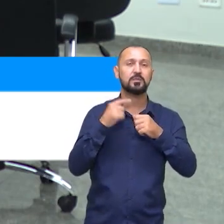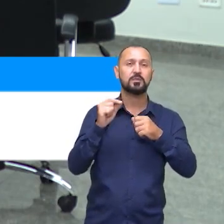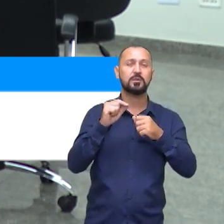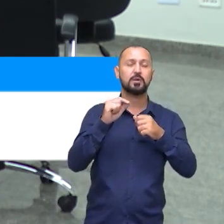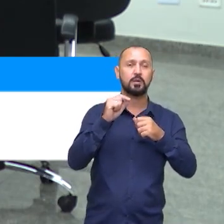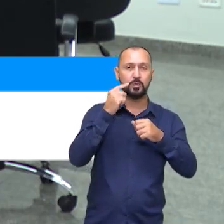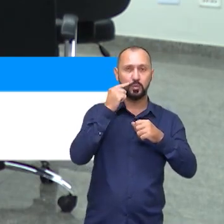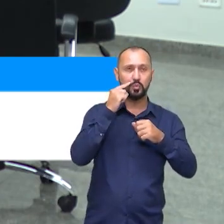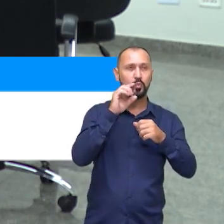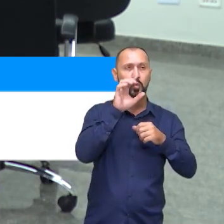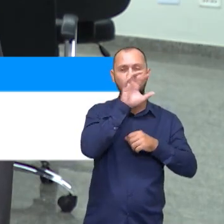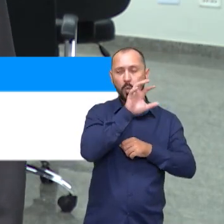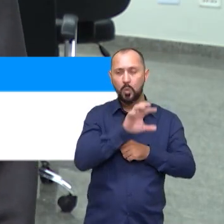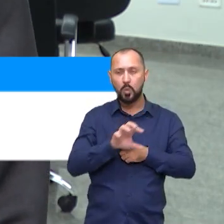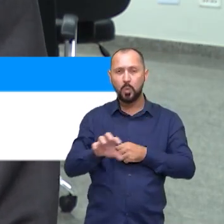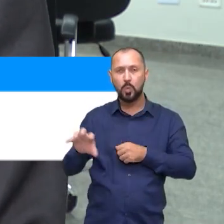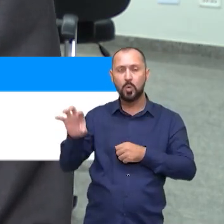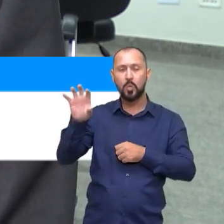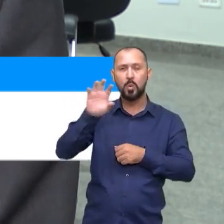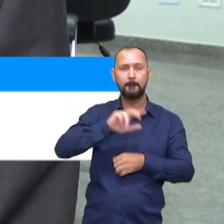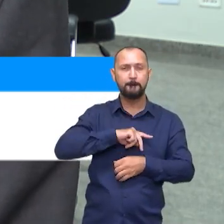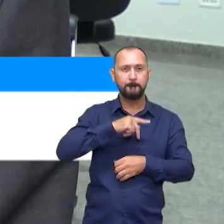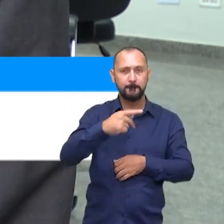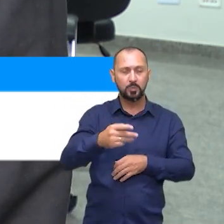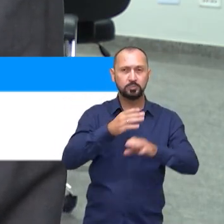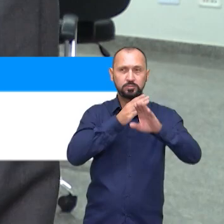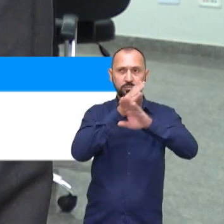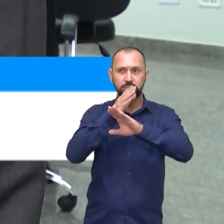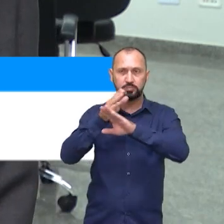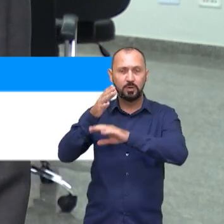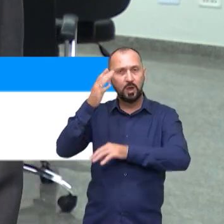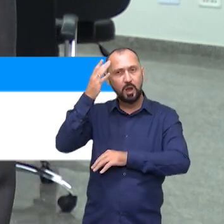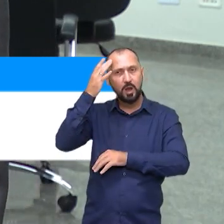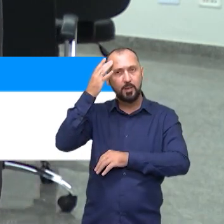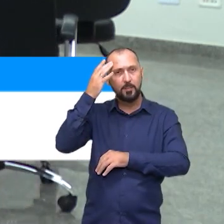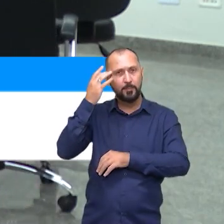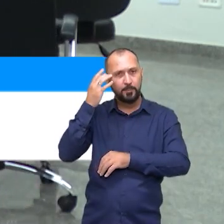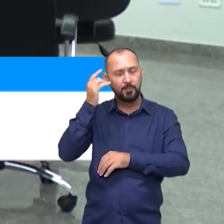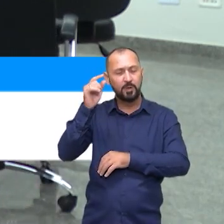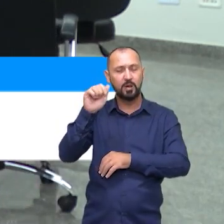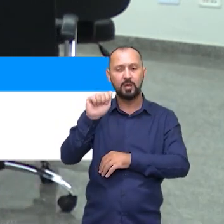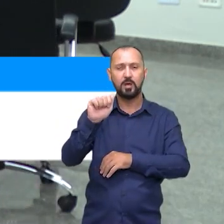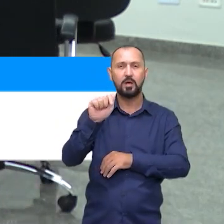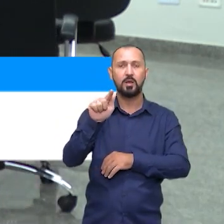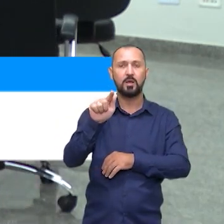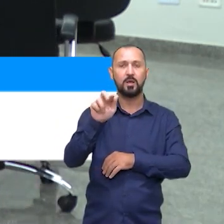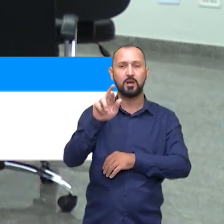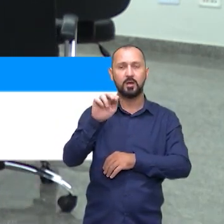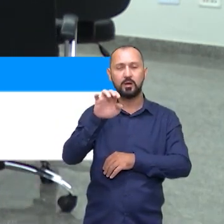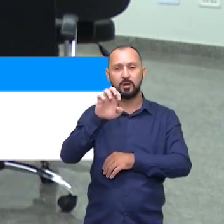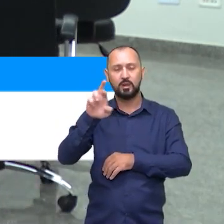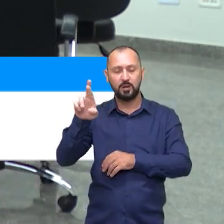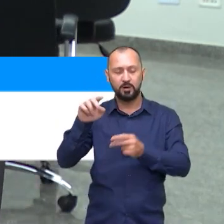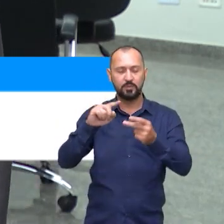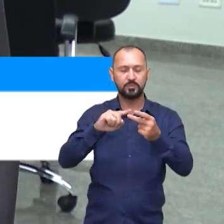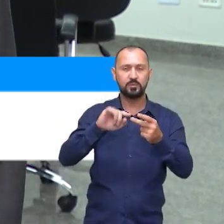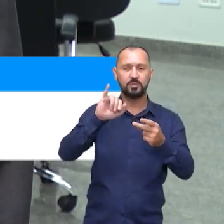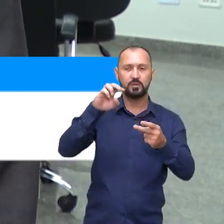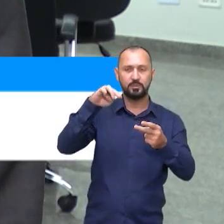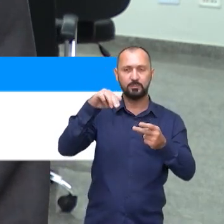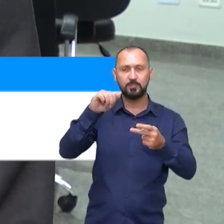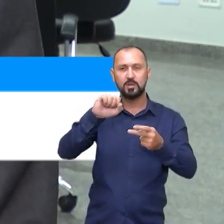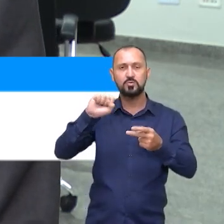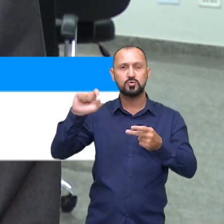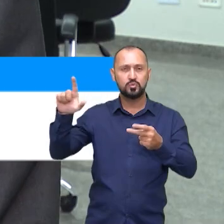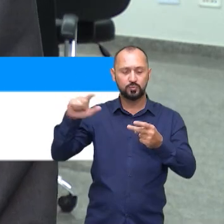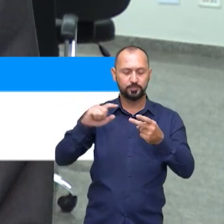ainda. E nós estamos fazendo isso em todos os órgãos públicos. Amanhã nós